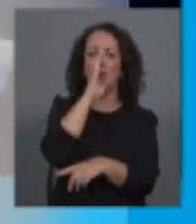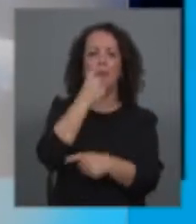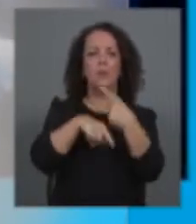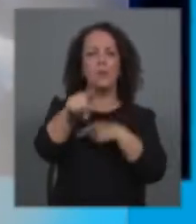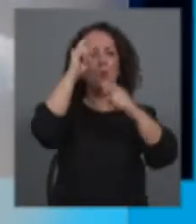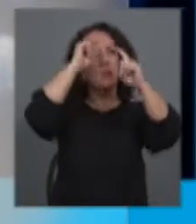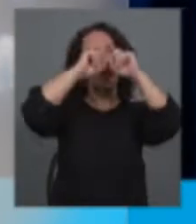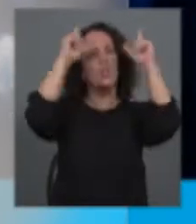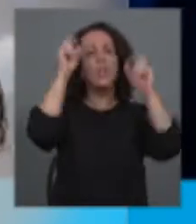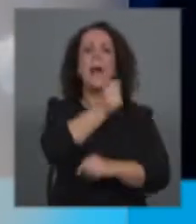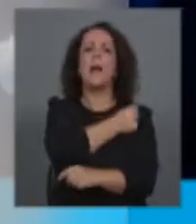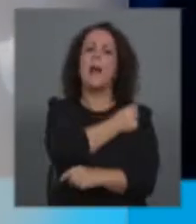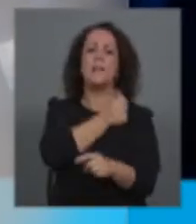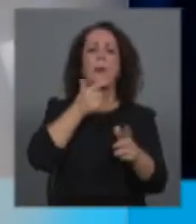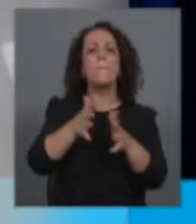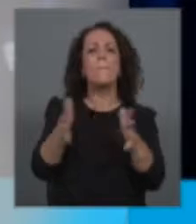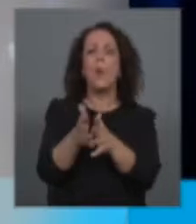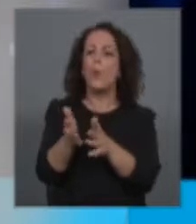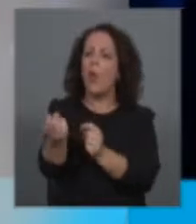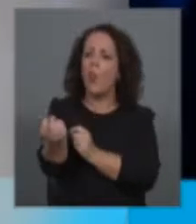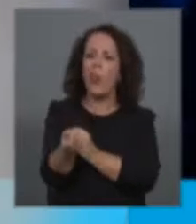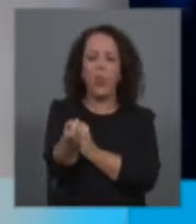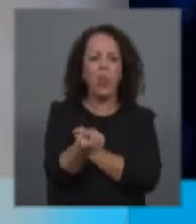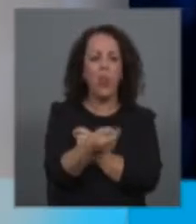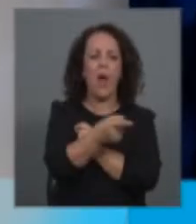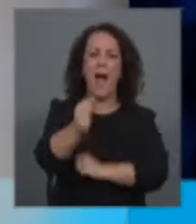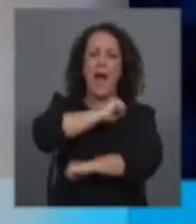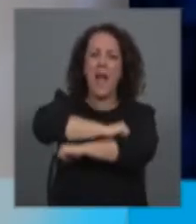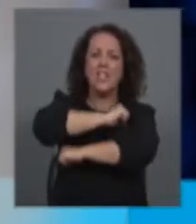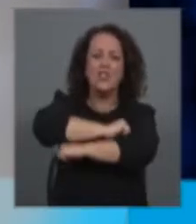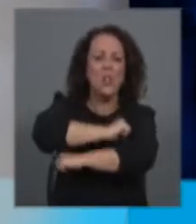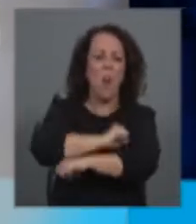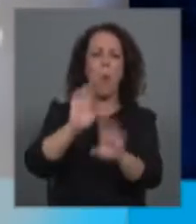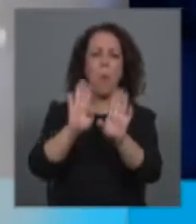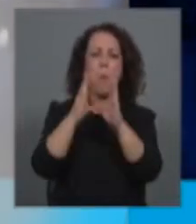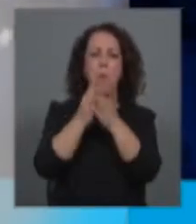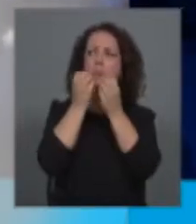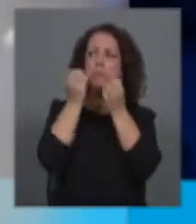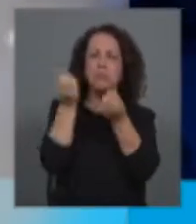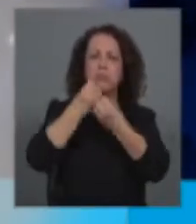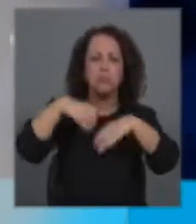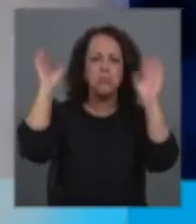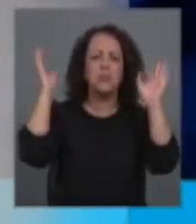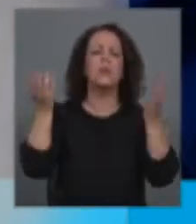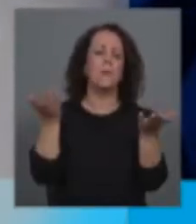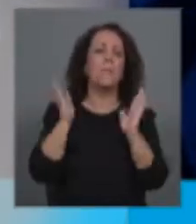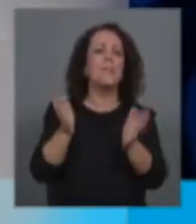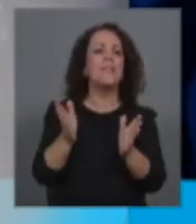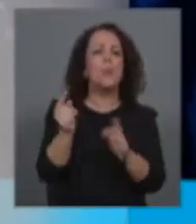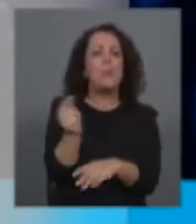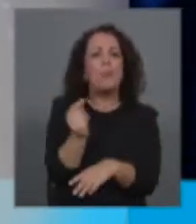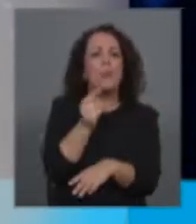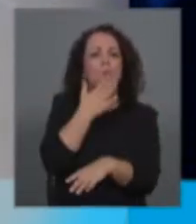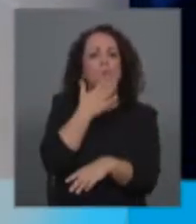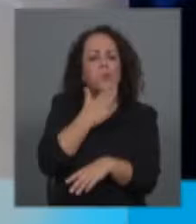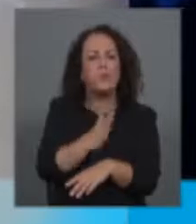das casas ficou, pelo menos aquelas mais próximas, ficaram sem janelas, sem as portas, portanto é preciso recuperar o mínimo para as pessoas